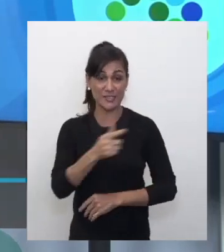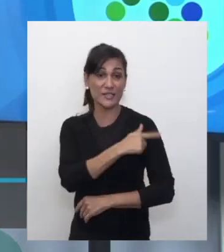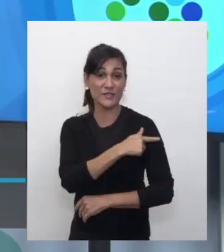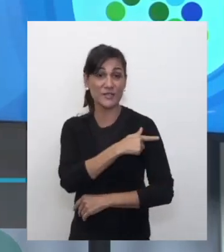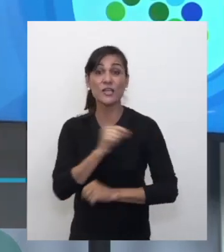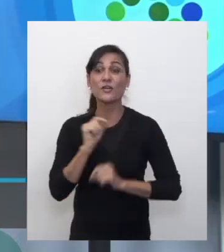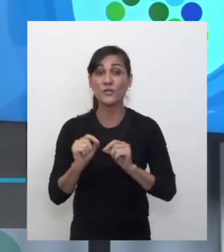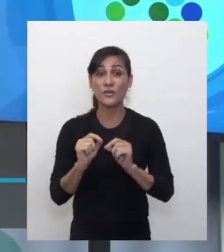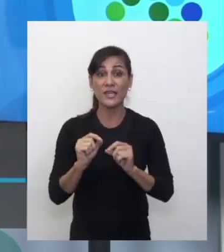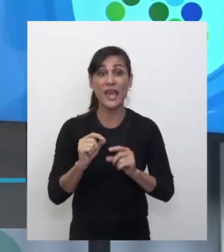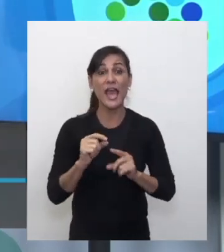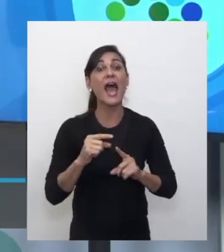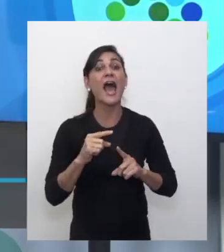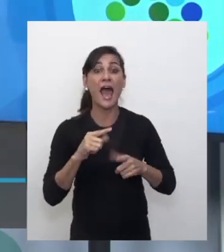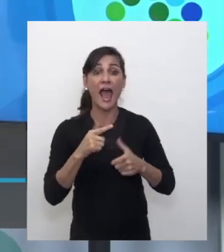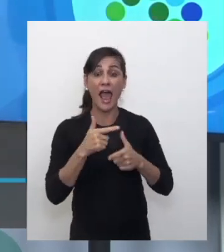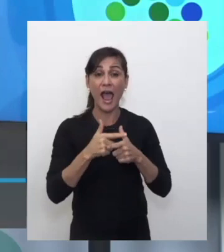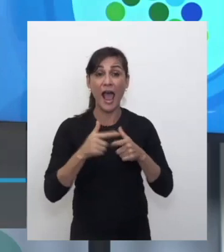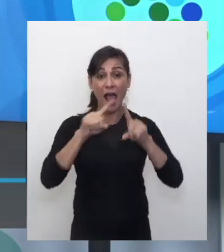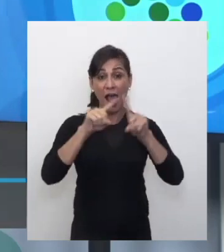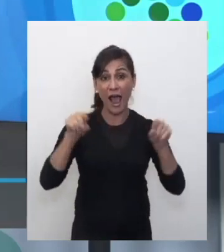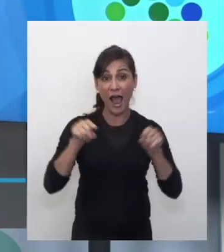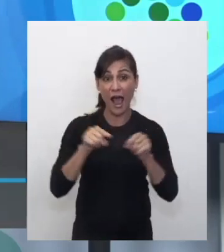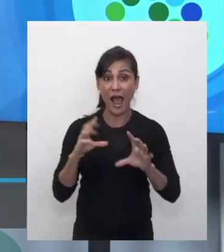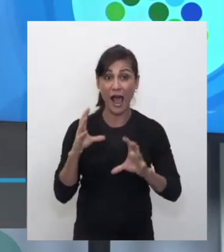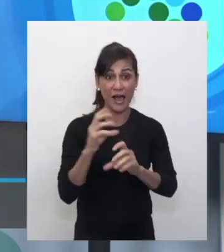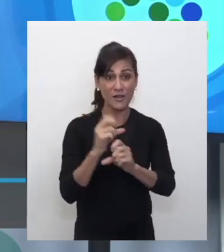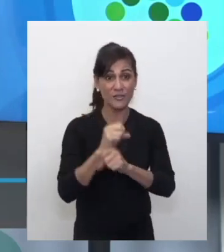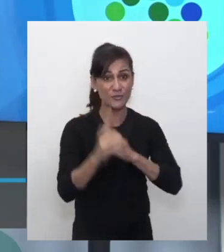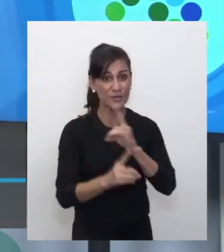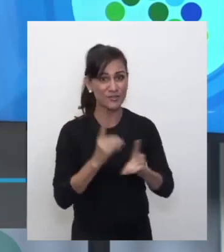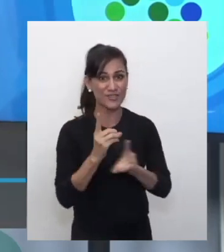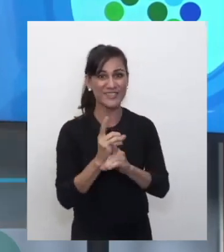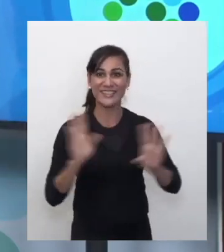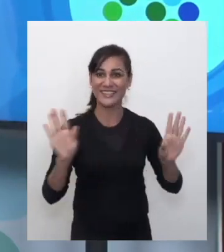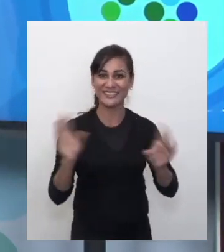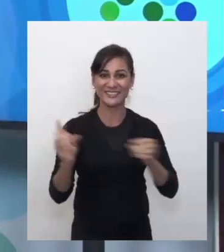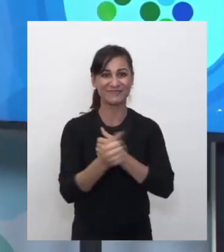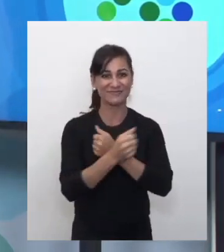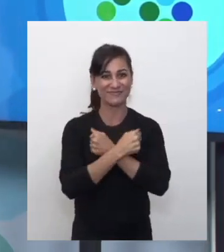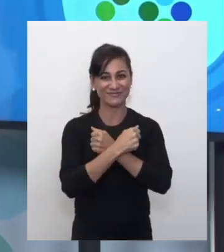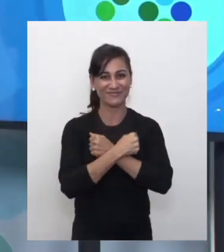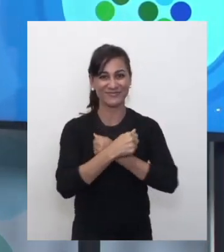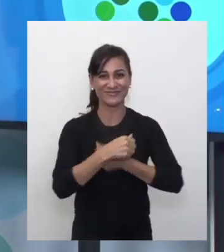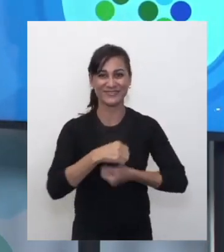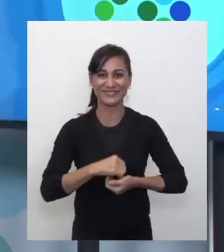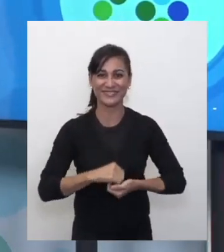álgebra e o uso das letras e números. Espero você lá. Um grande abraço. Tchau, tchau.